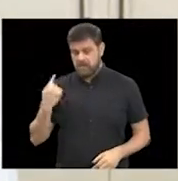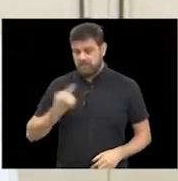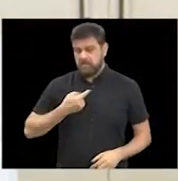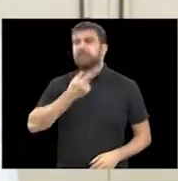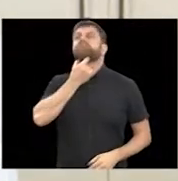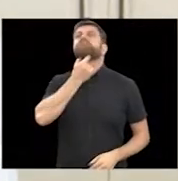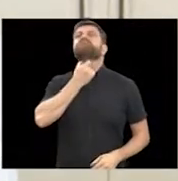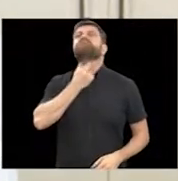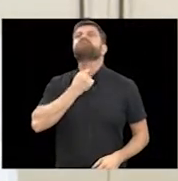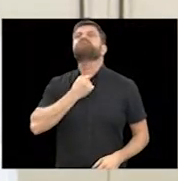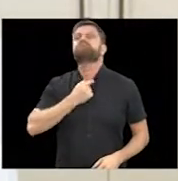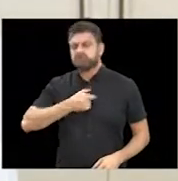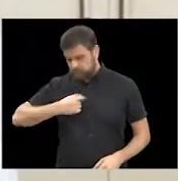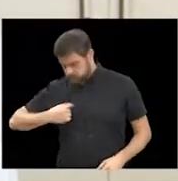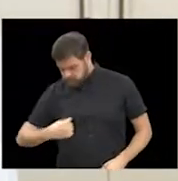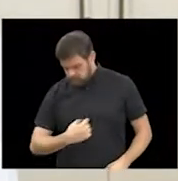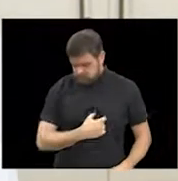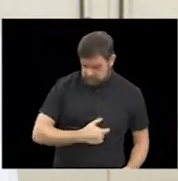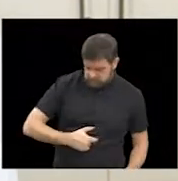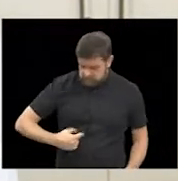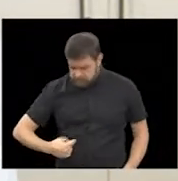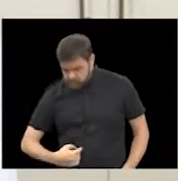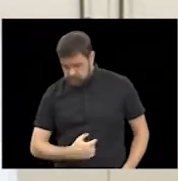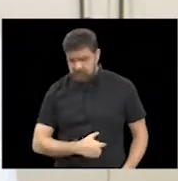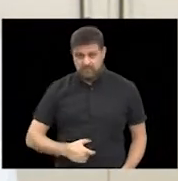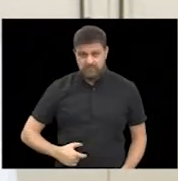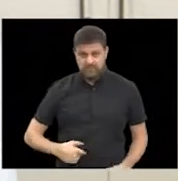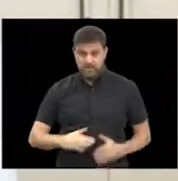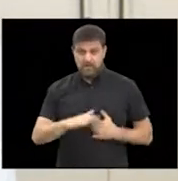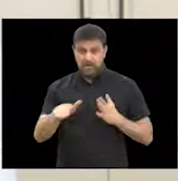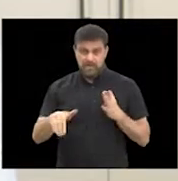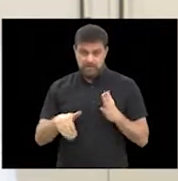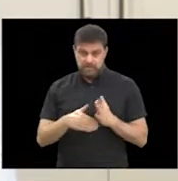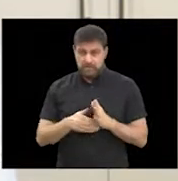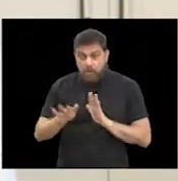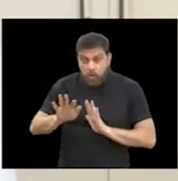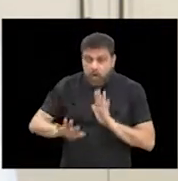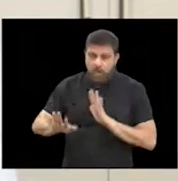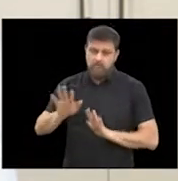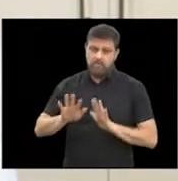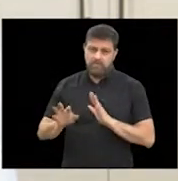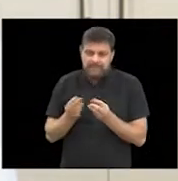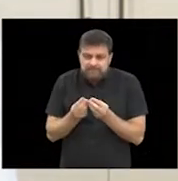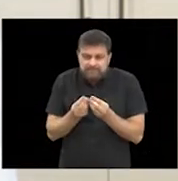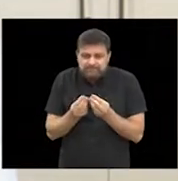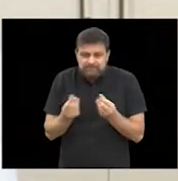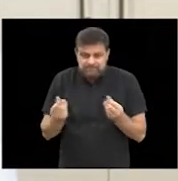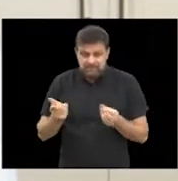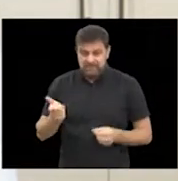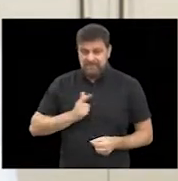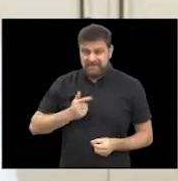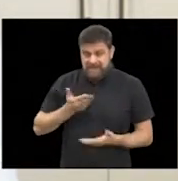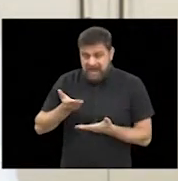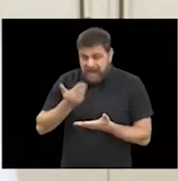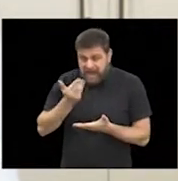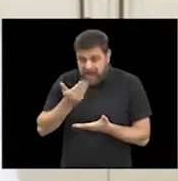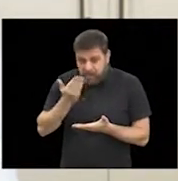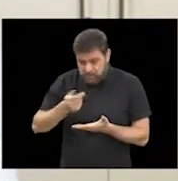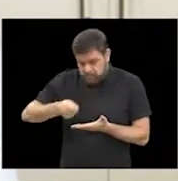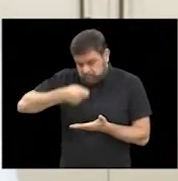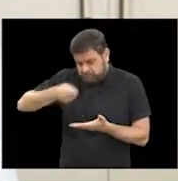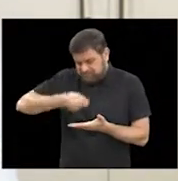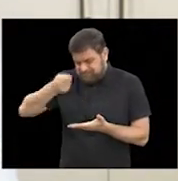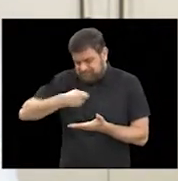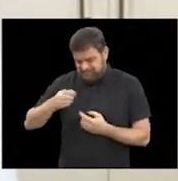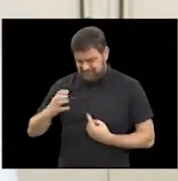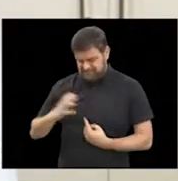só, muito longo, muito grande, é um tubo só. E tudo feito de uma mucosa muito delicada. Então, alguns alimentos irritam essa mucosa. O